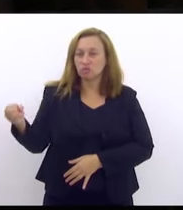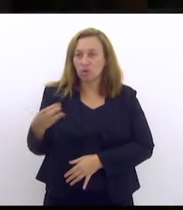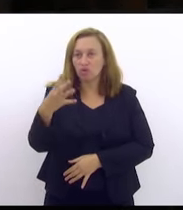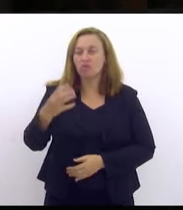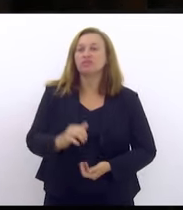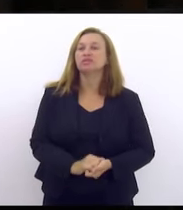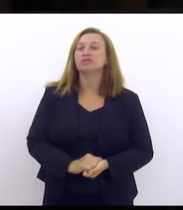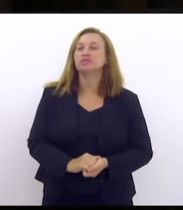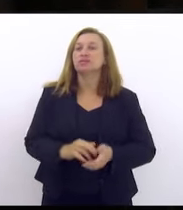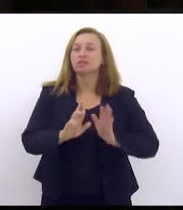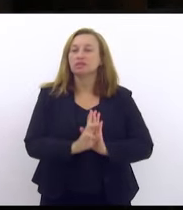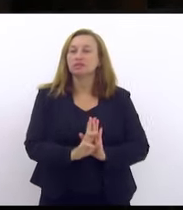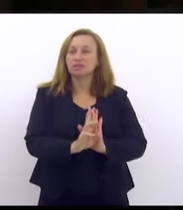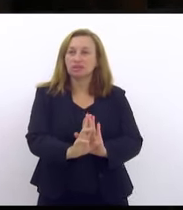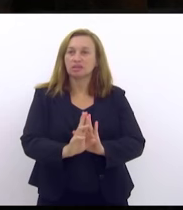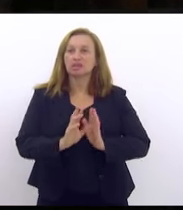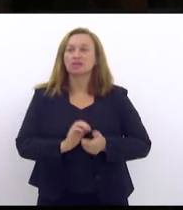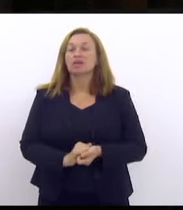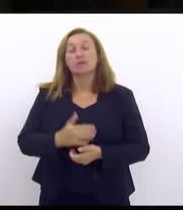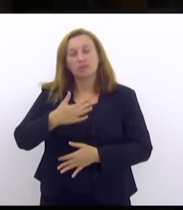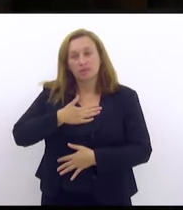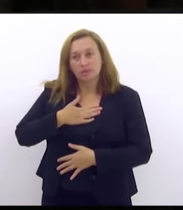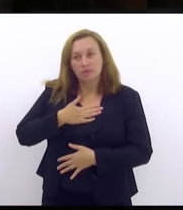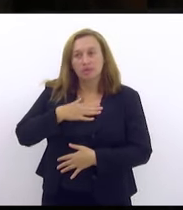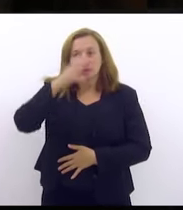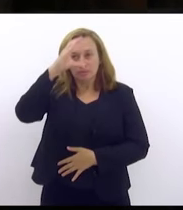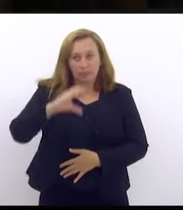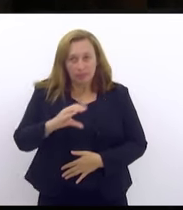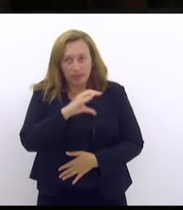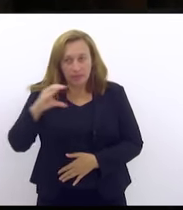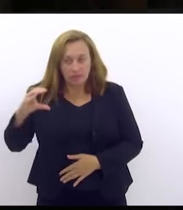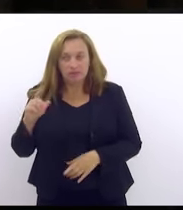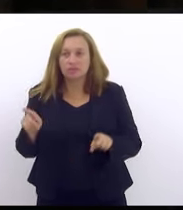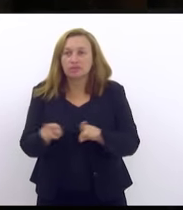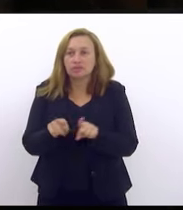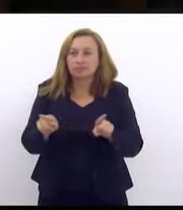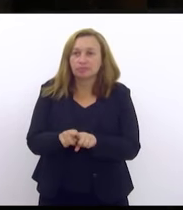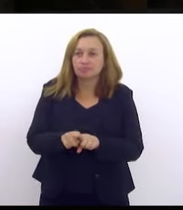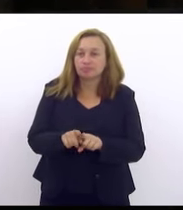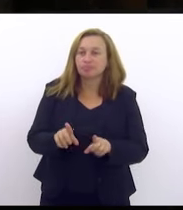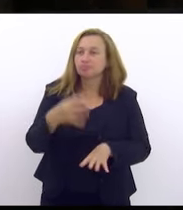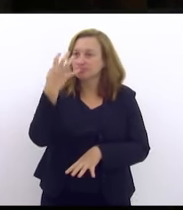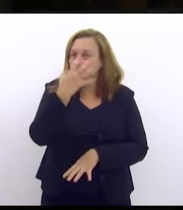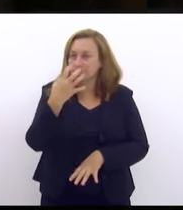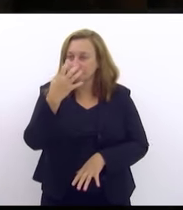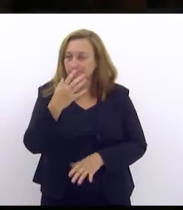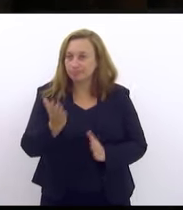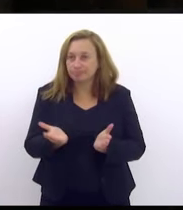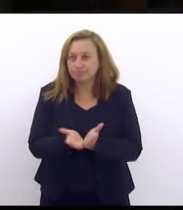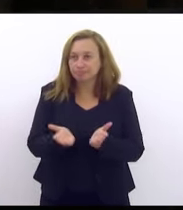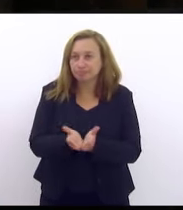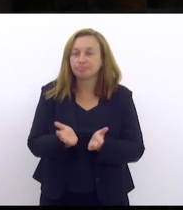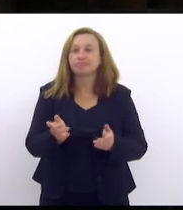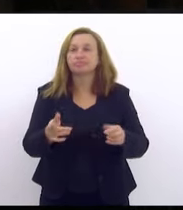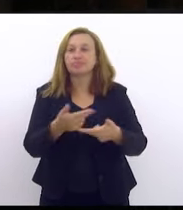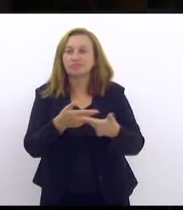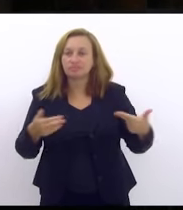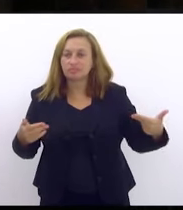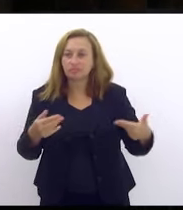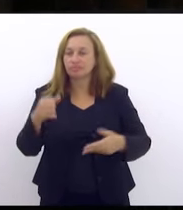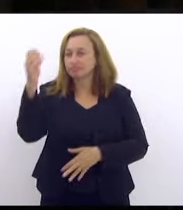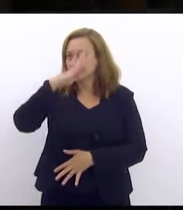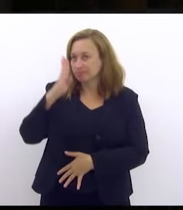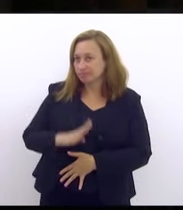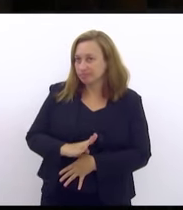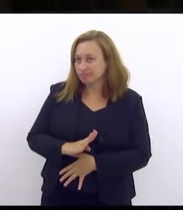uma representatividade não só para mim, como católico e também como músico cristão, mas há muitos brasileiros, há